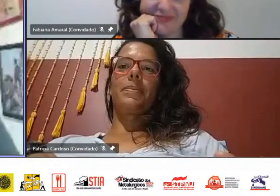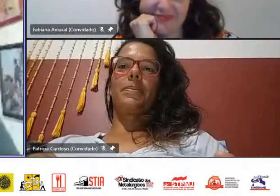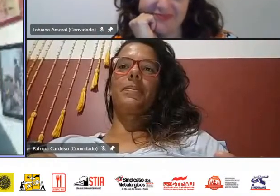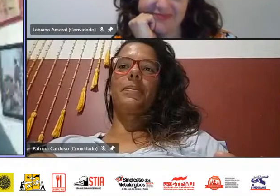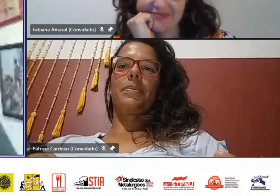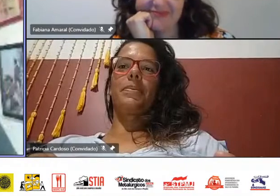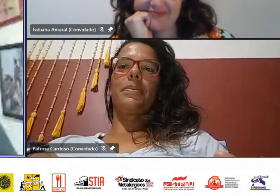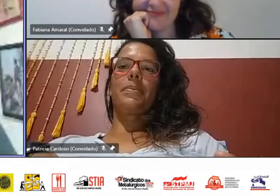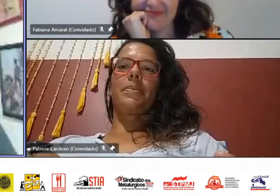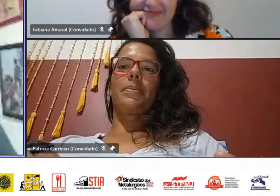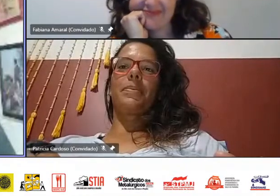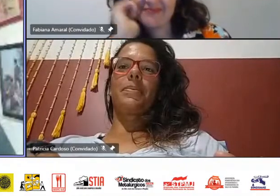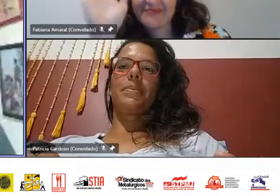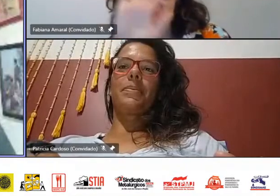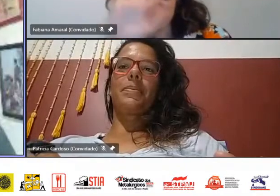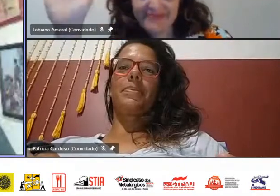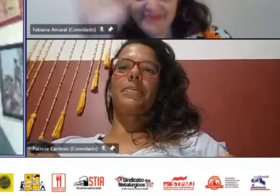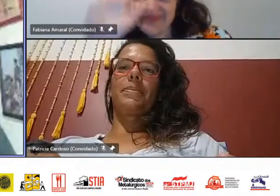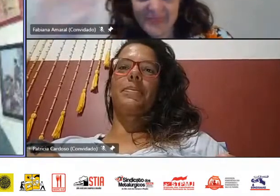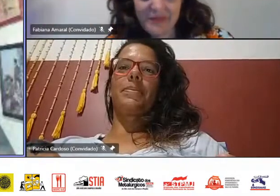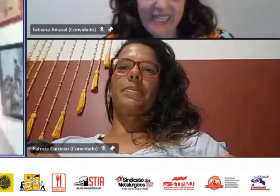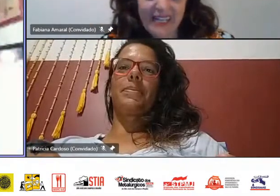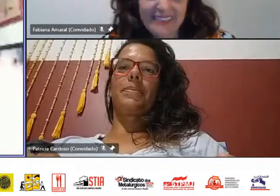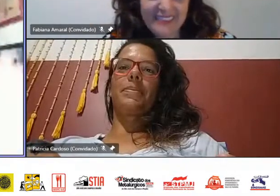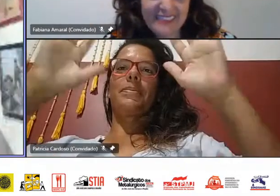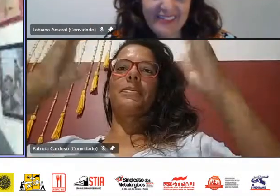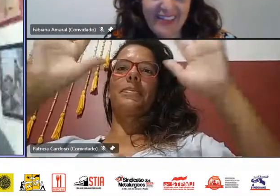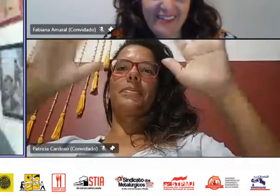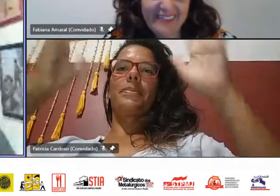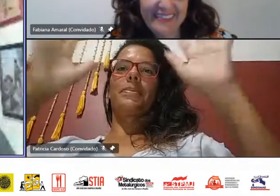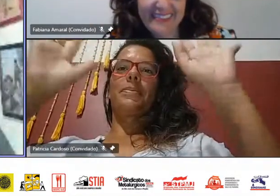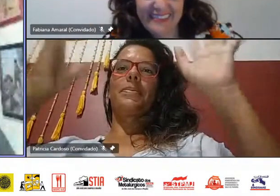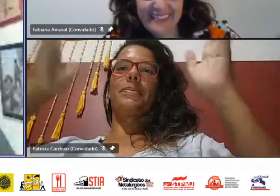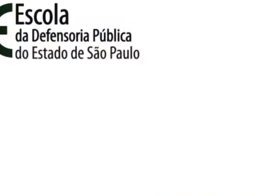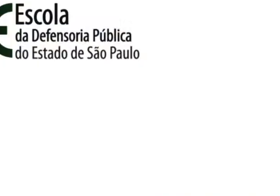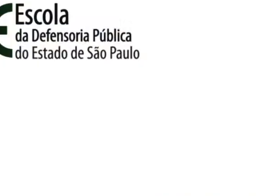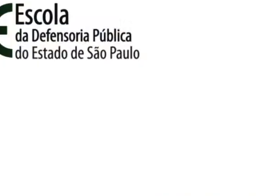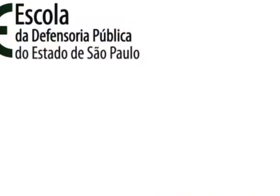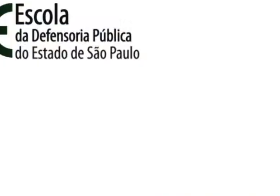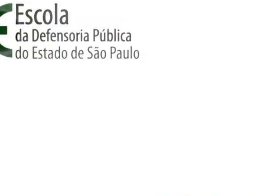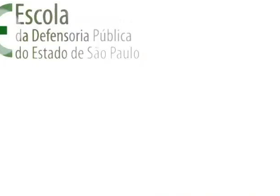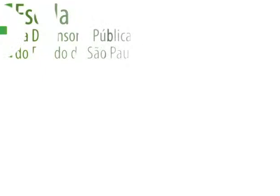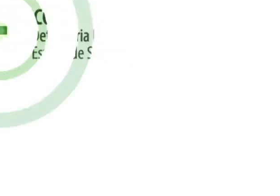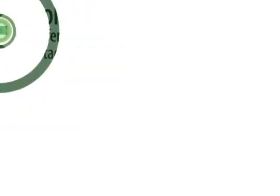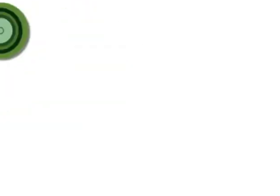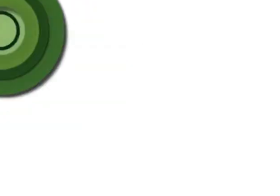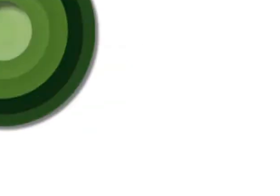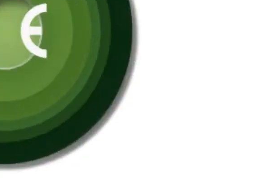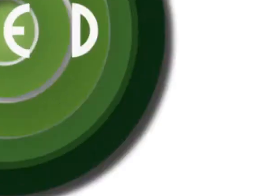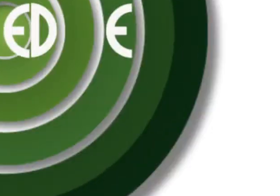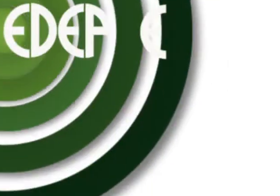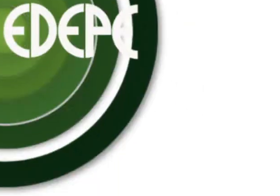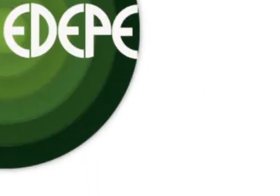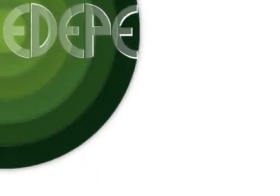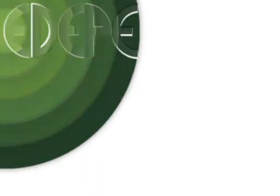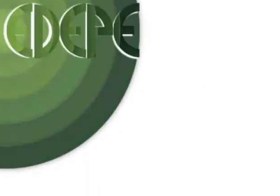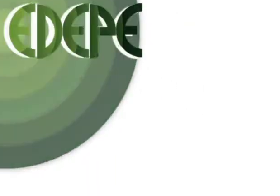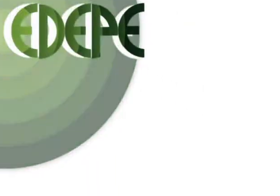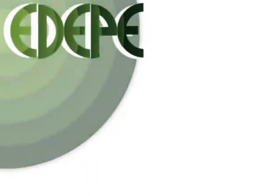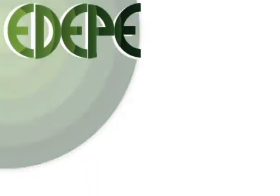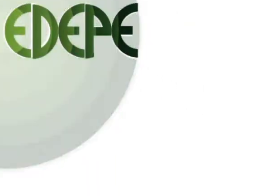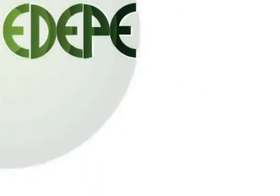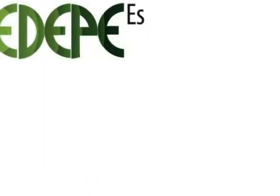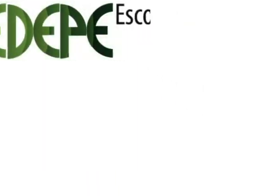isso. Até semana que vem. Valeu, obrigada.